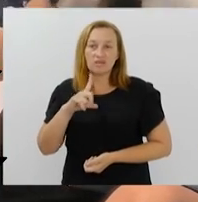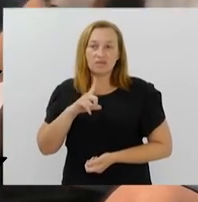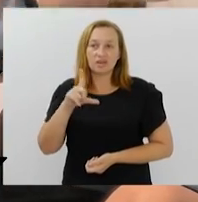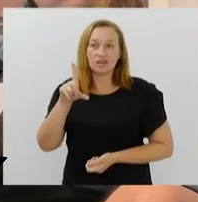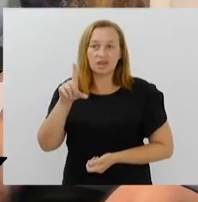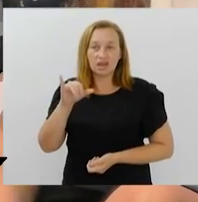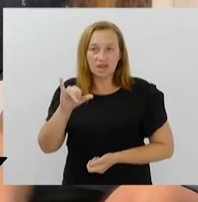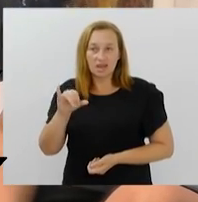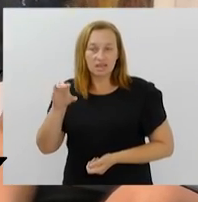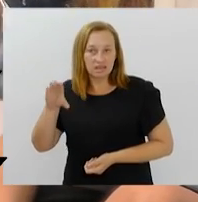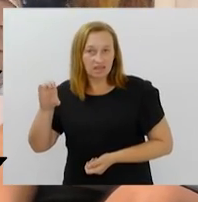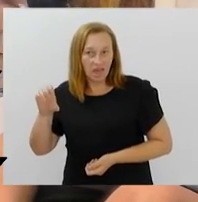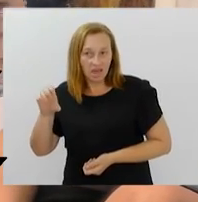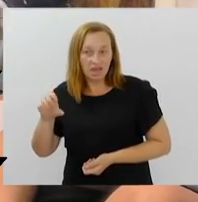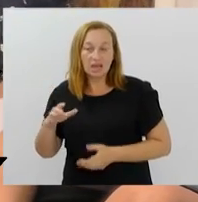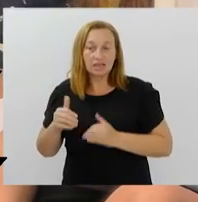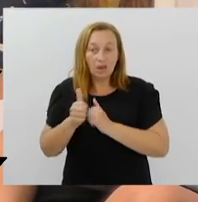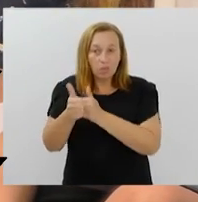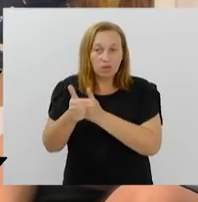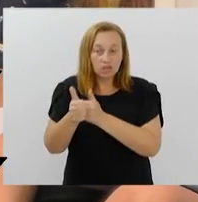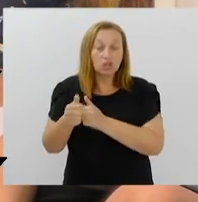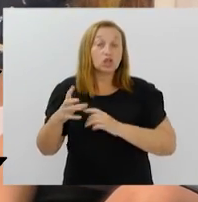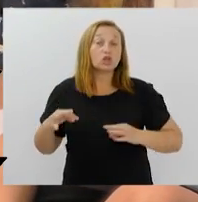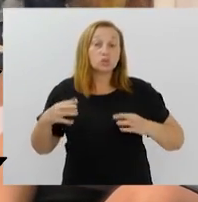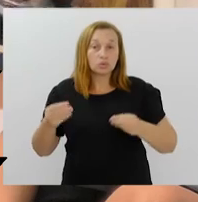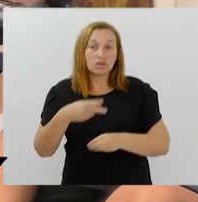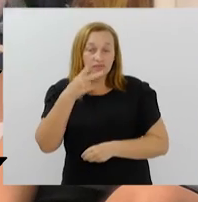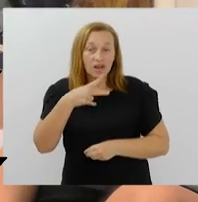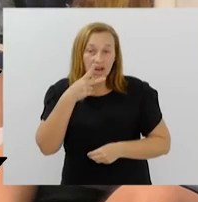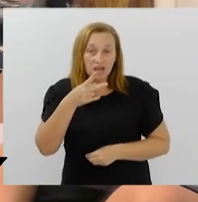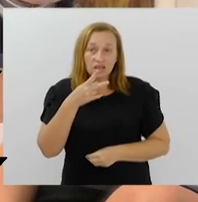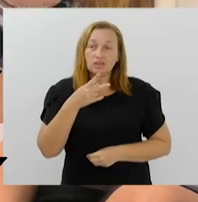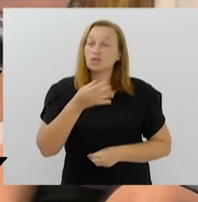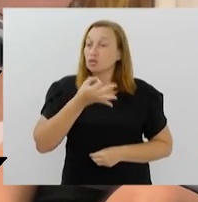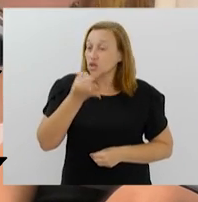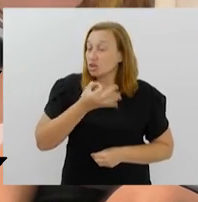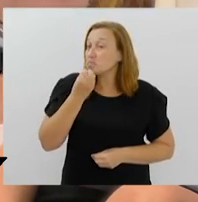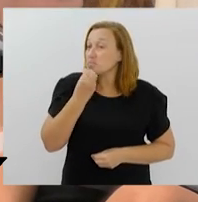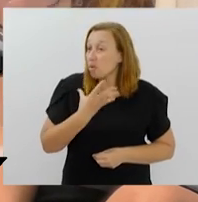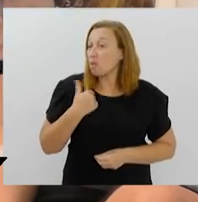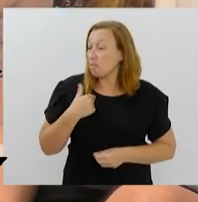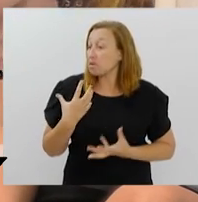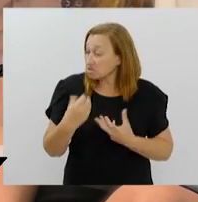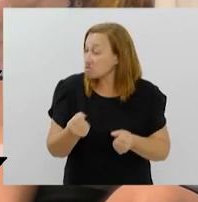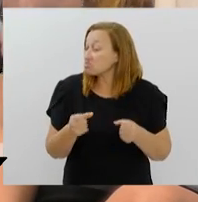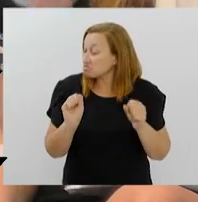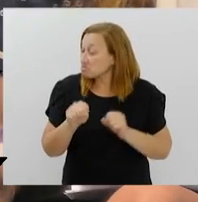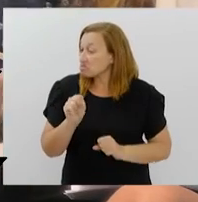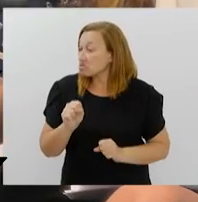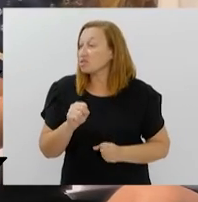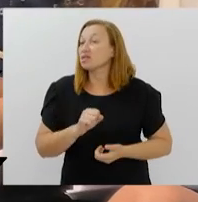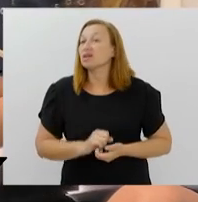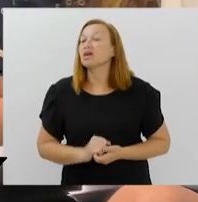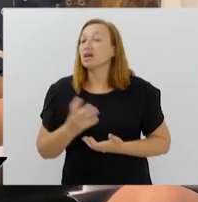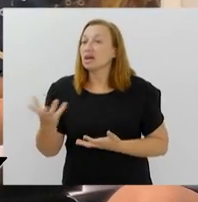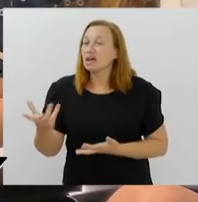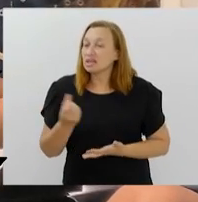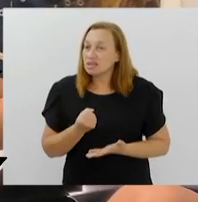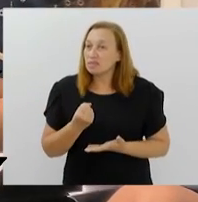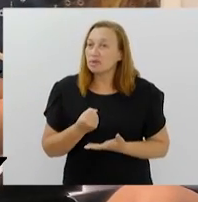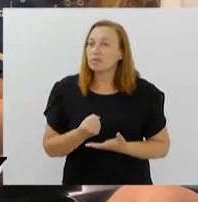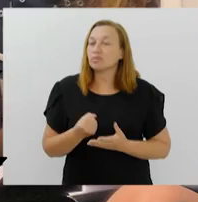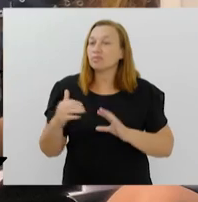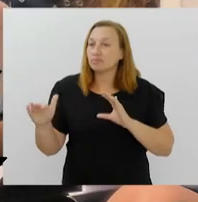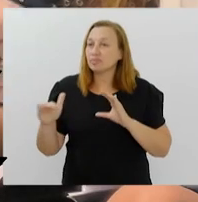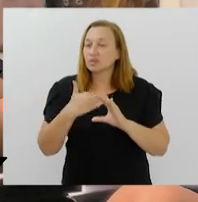coadunado com aquilo que nós imaginamos sugestões acatadas Já digo de antemão que recebendo assim que recebemos